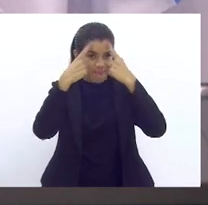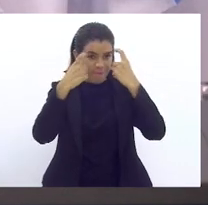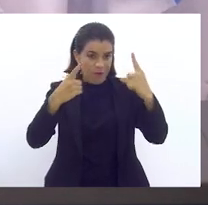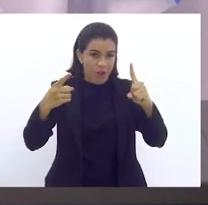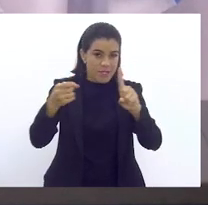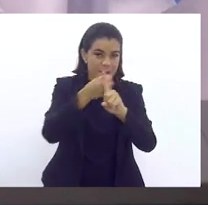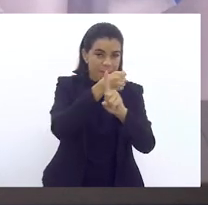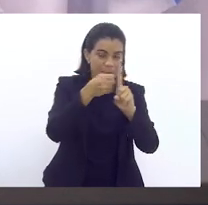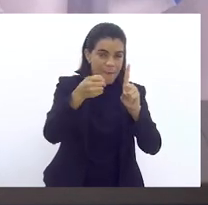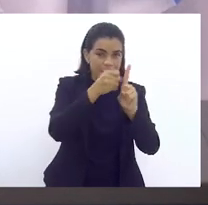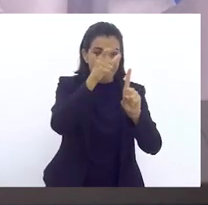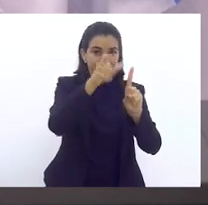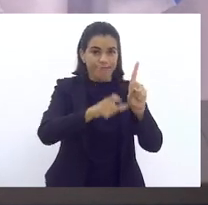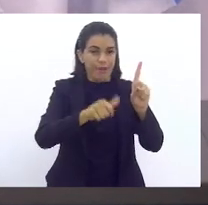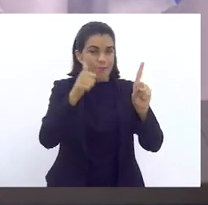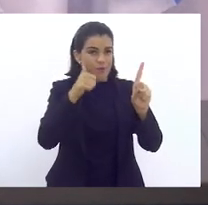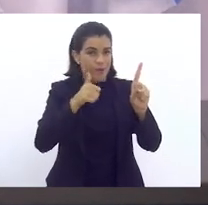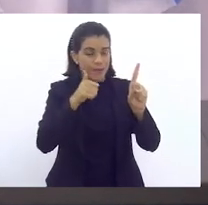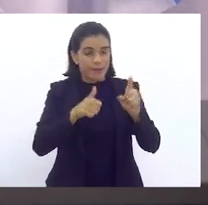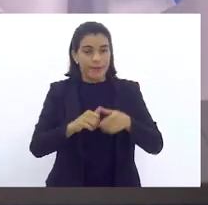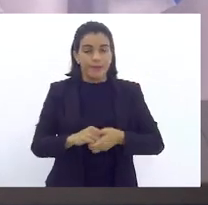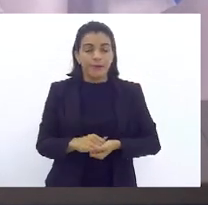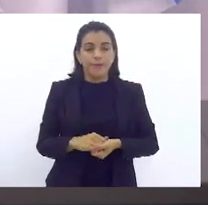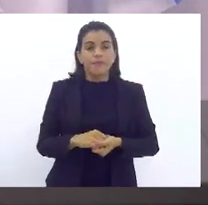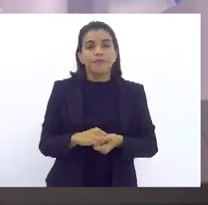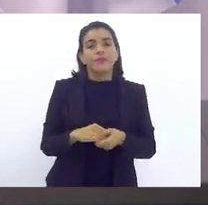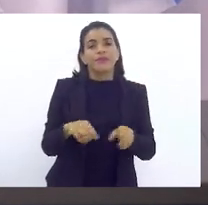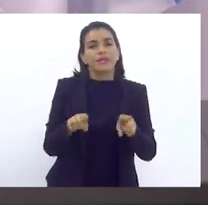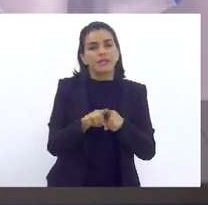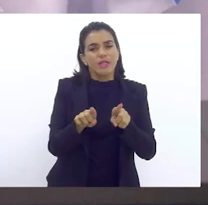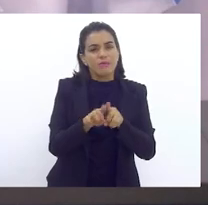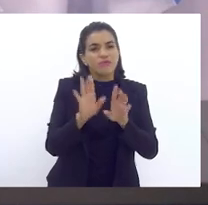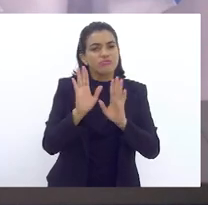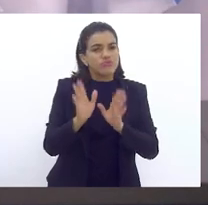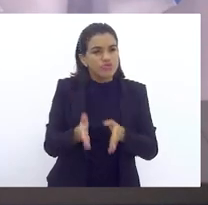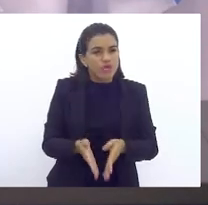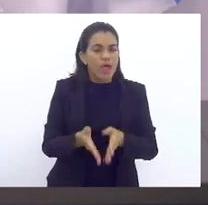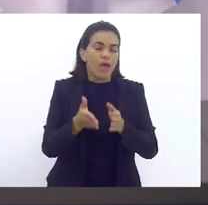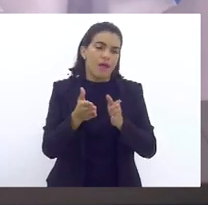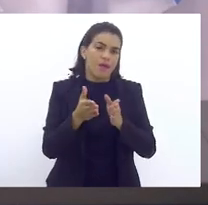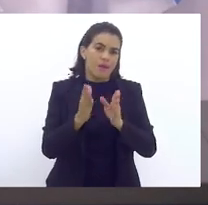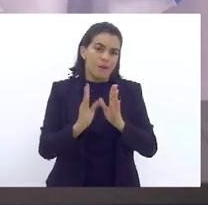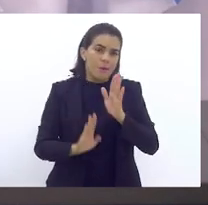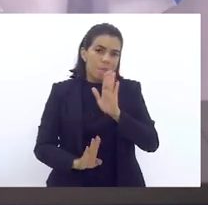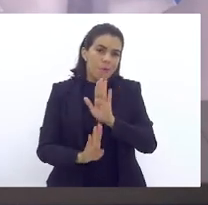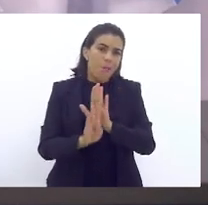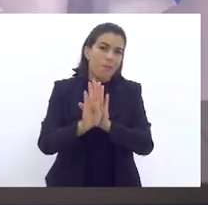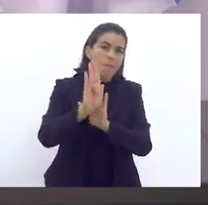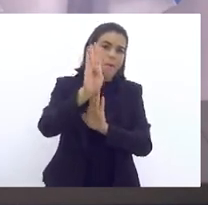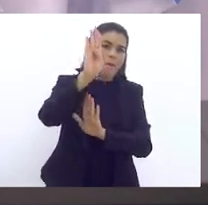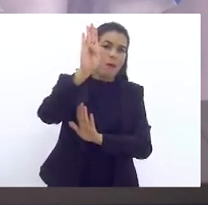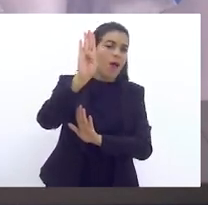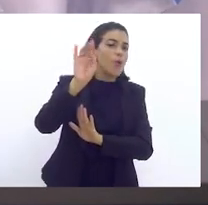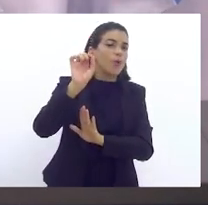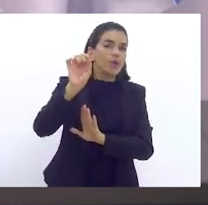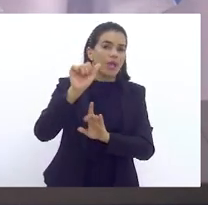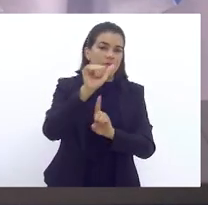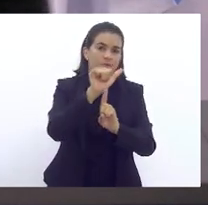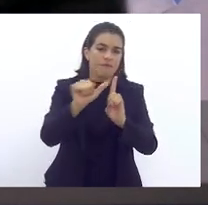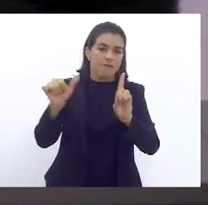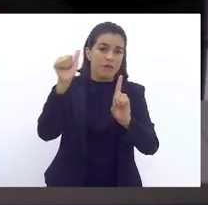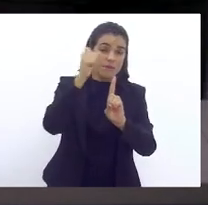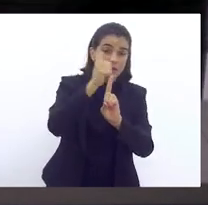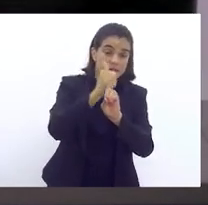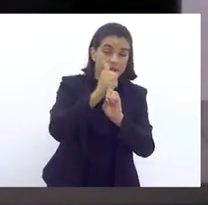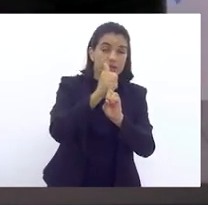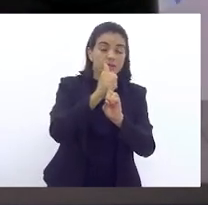né E hoje e e tá alçado num número absurdo de feminicídios